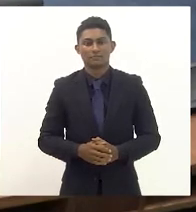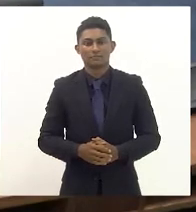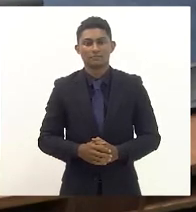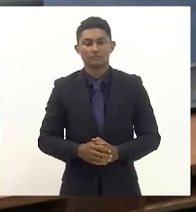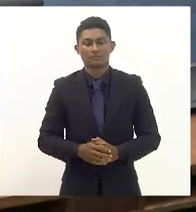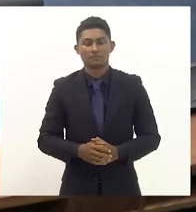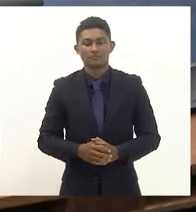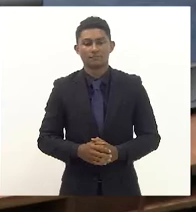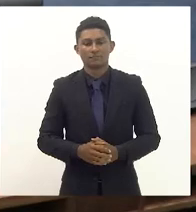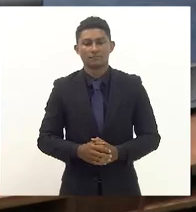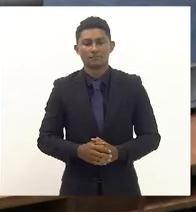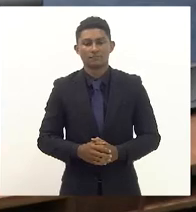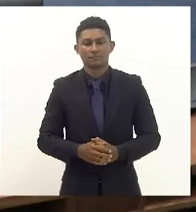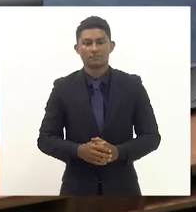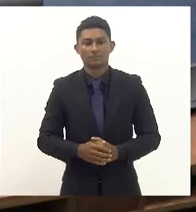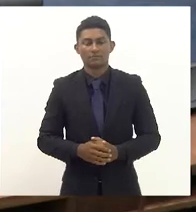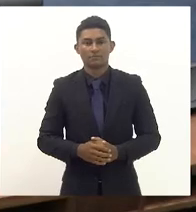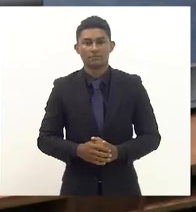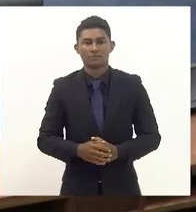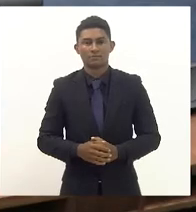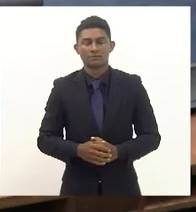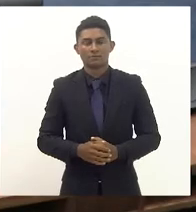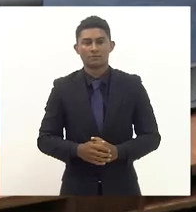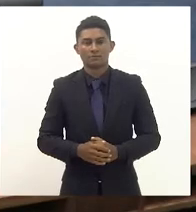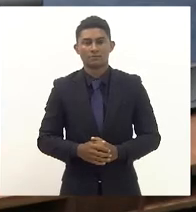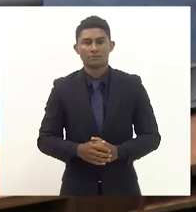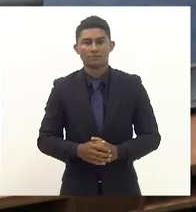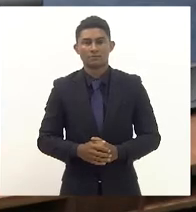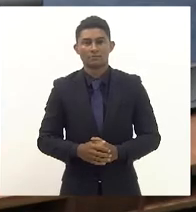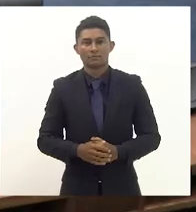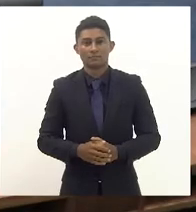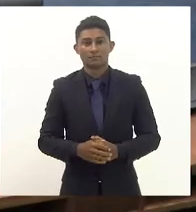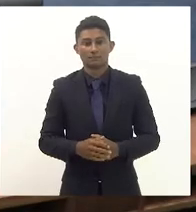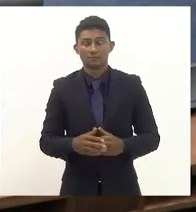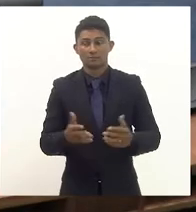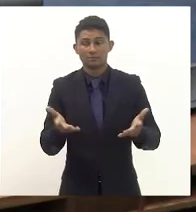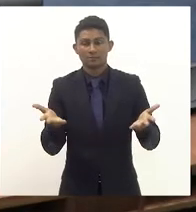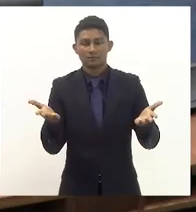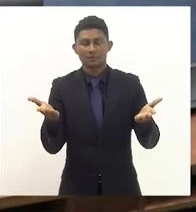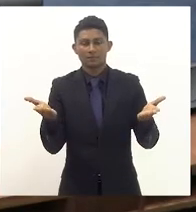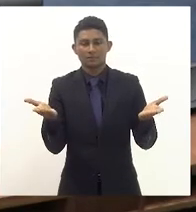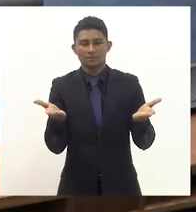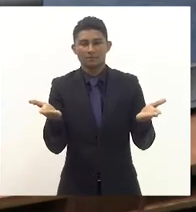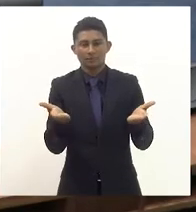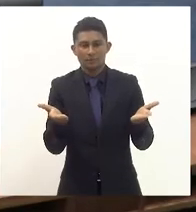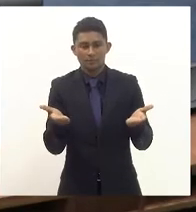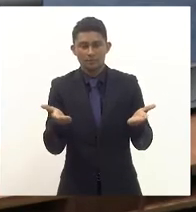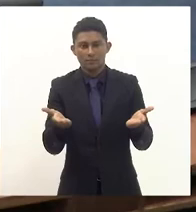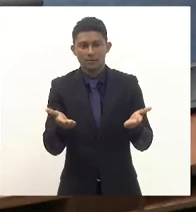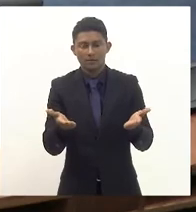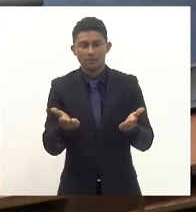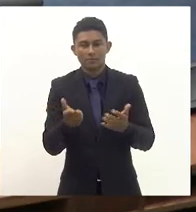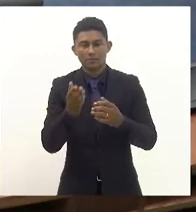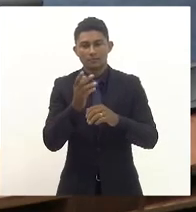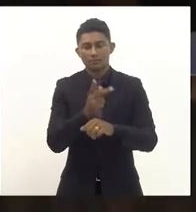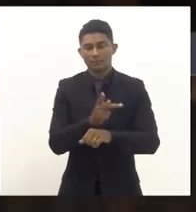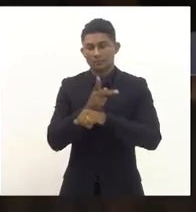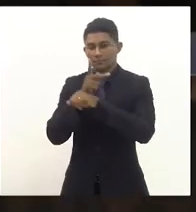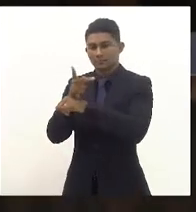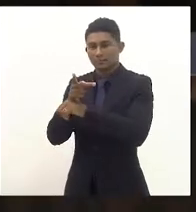E aí E aí com a chegada do momento solene da entrega da medalha Tiradentes